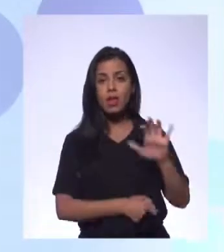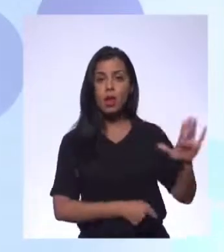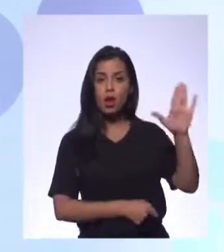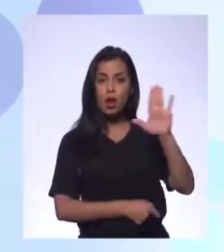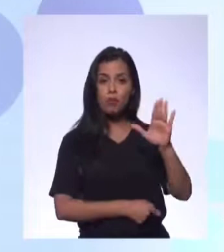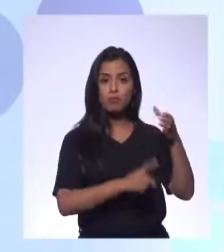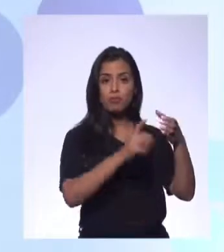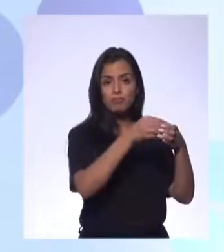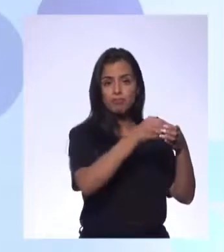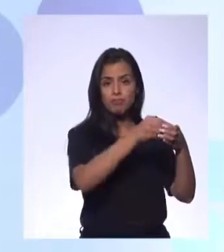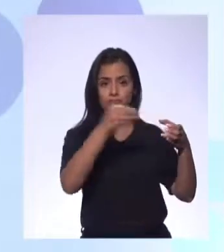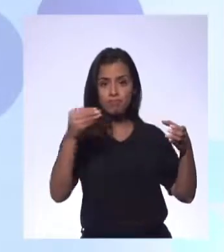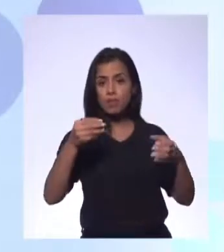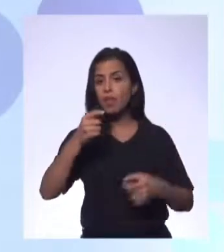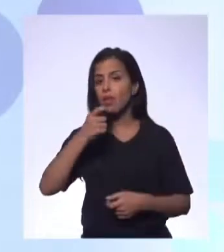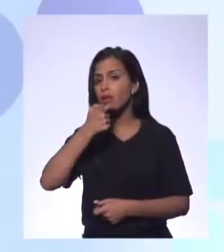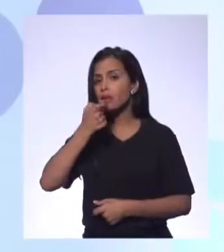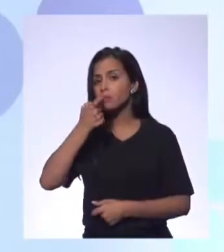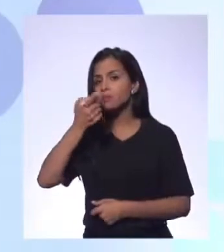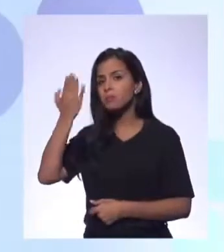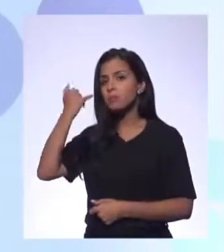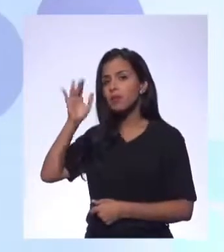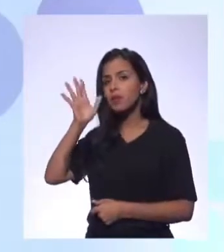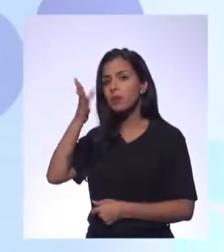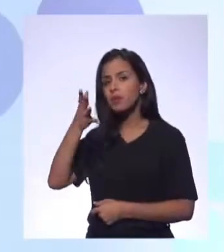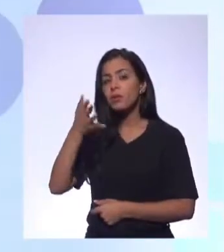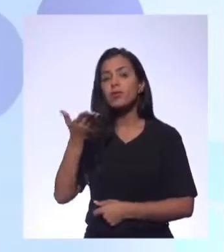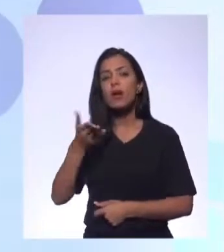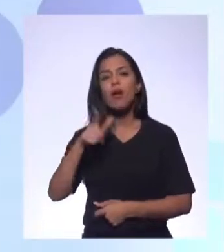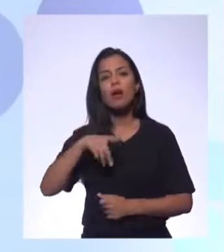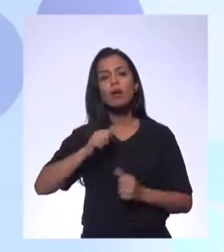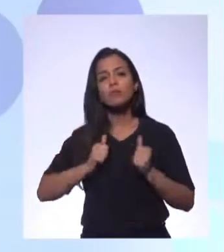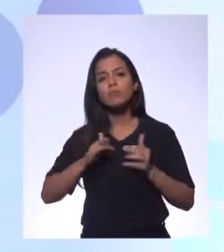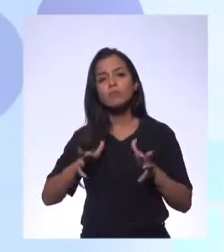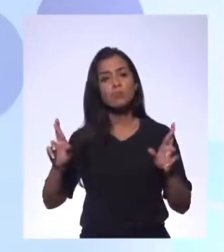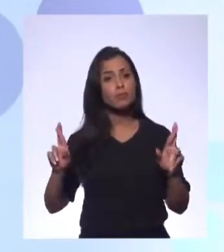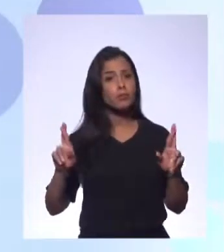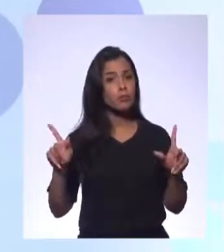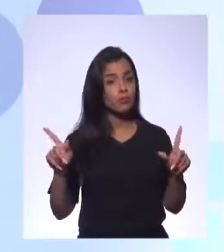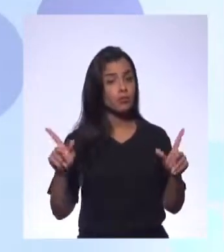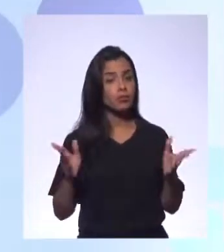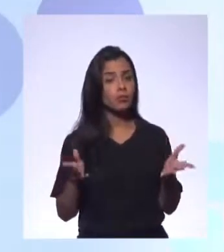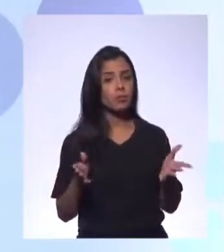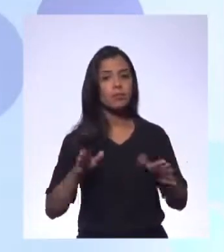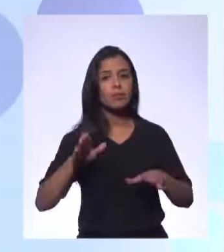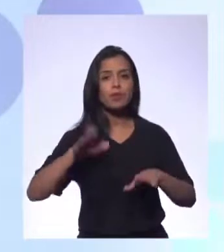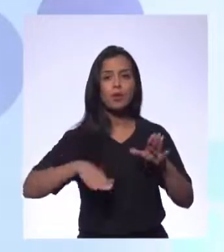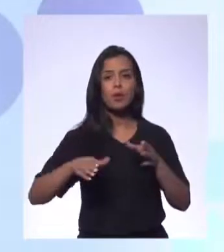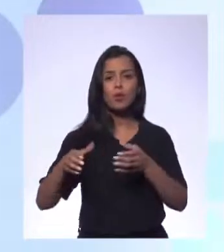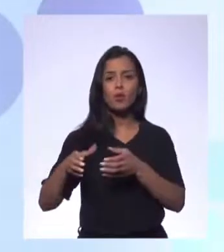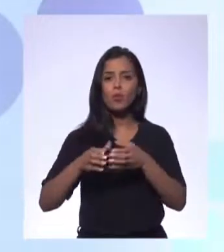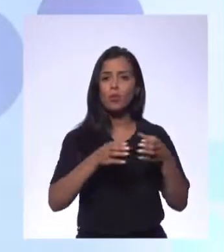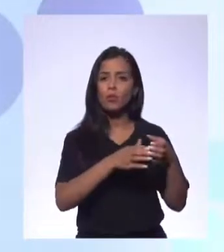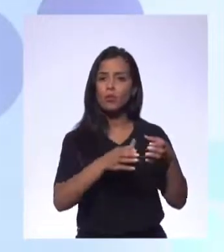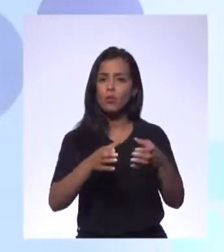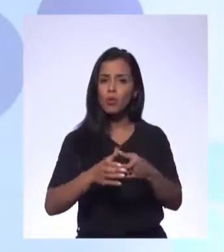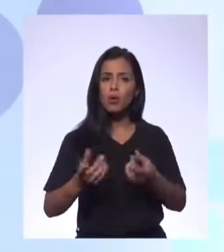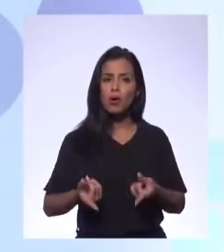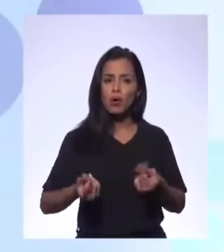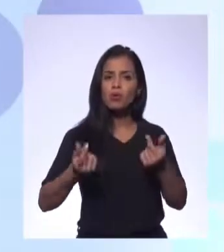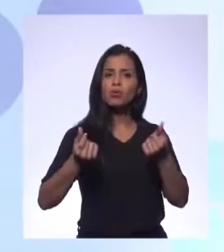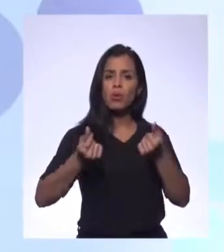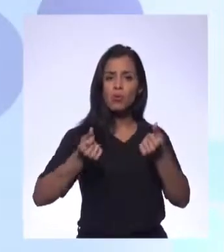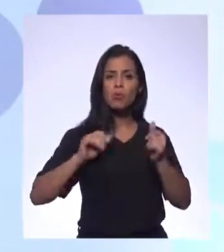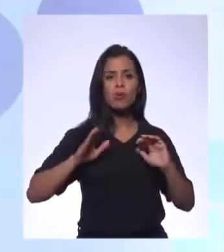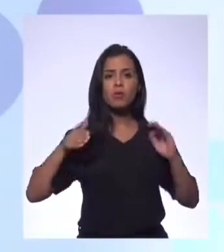saída da Inglaterra, que foi recentemente, e então são posturas diferentes. Talvez alguns grupos, alguns blocos econômicos visavam